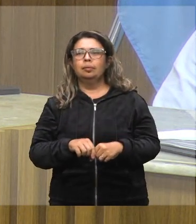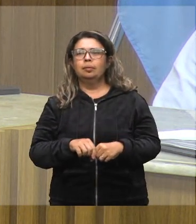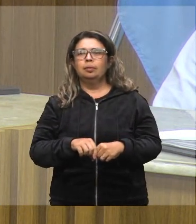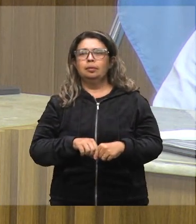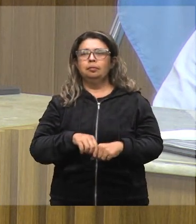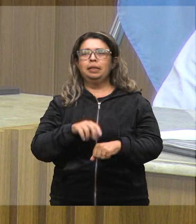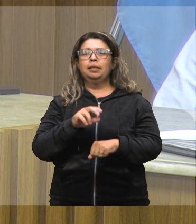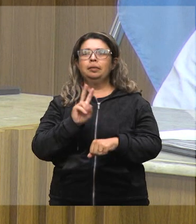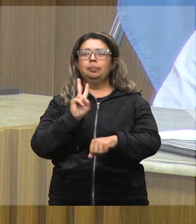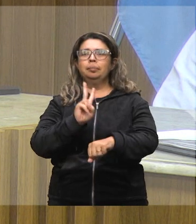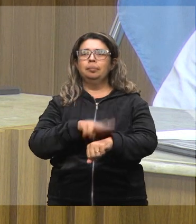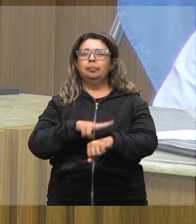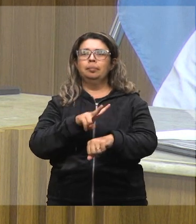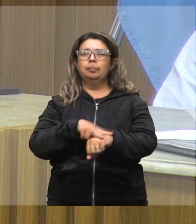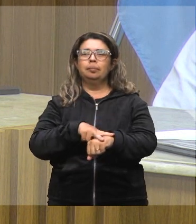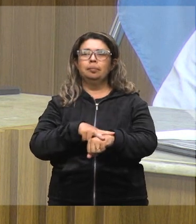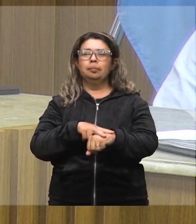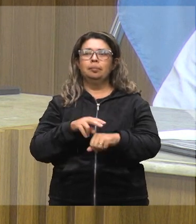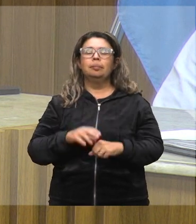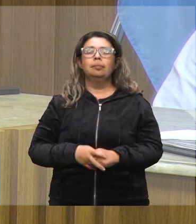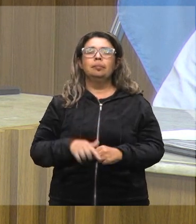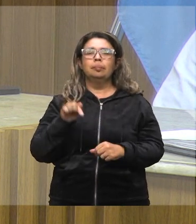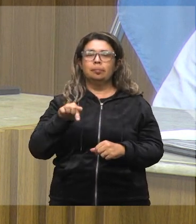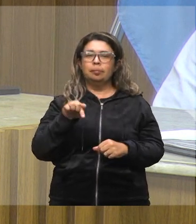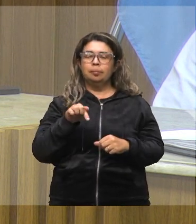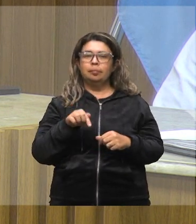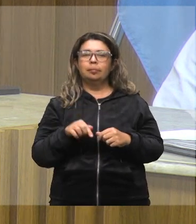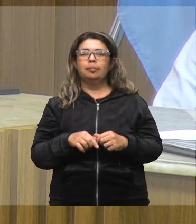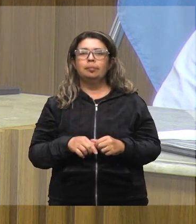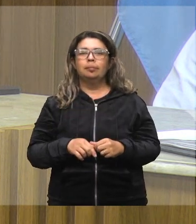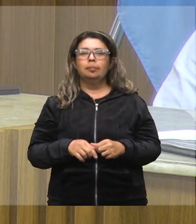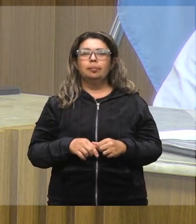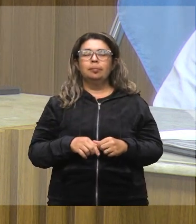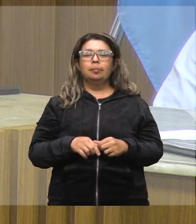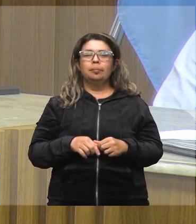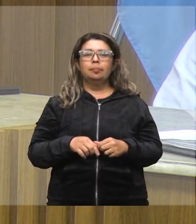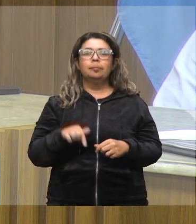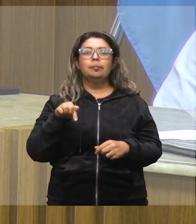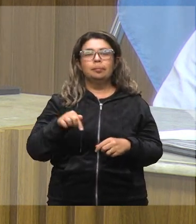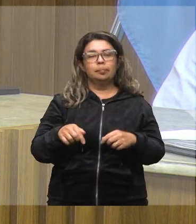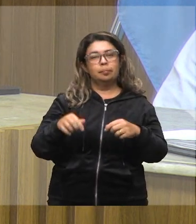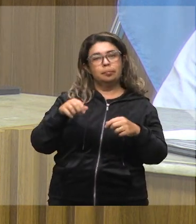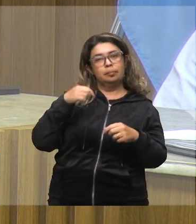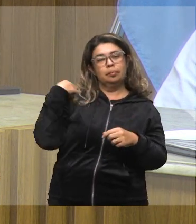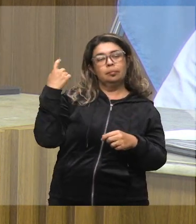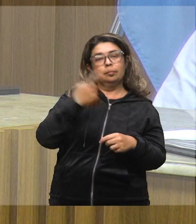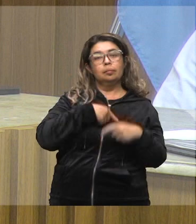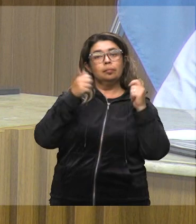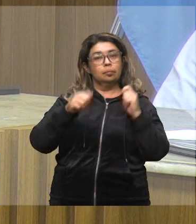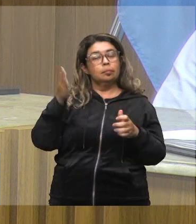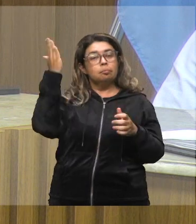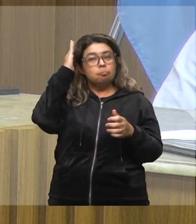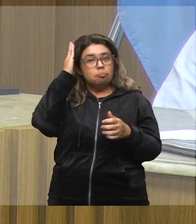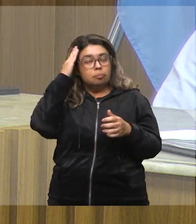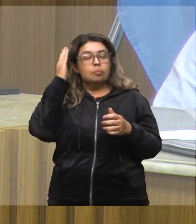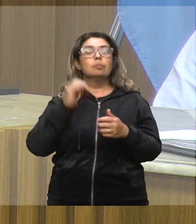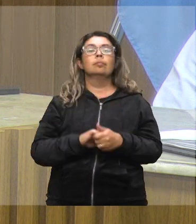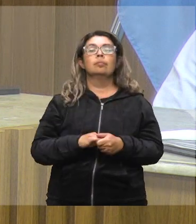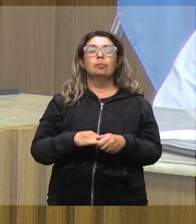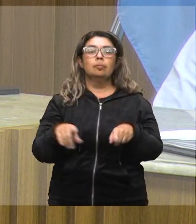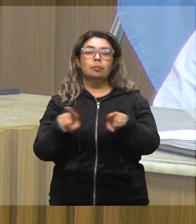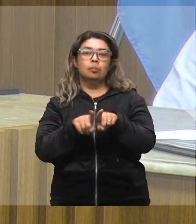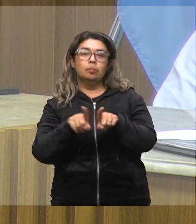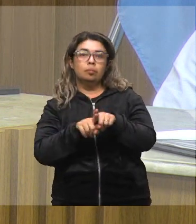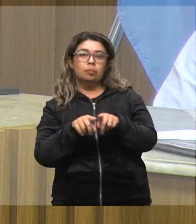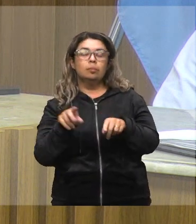da transparência, no sentido de dar luz à gestão municipal, para que a gente possa entender com mais clareza qual é que está